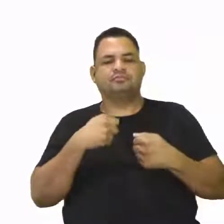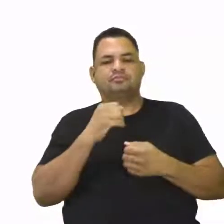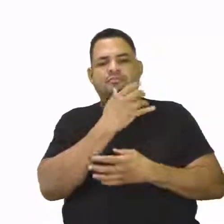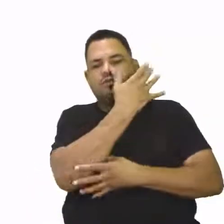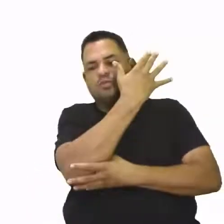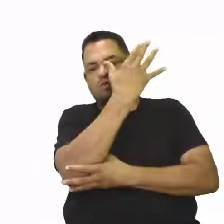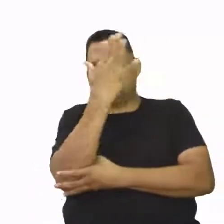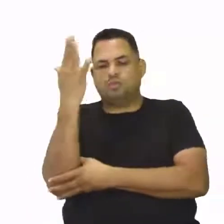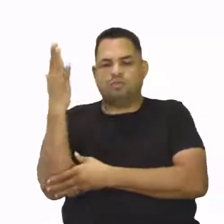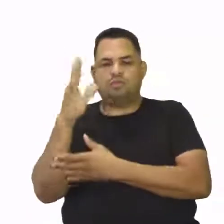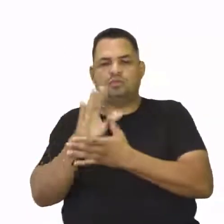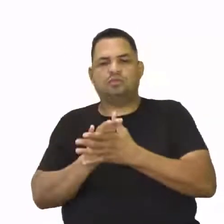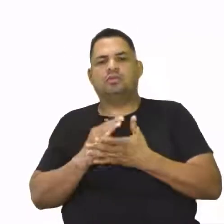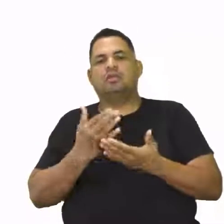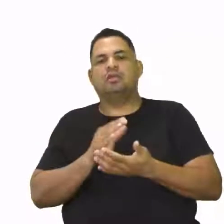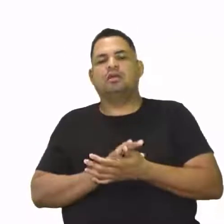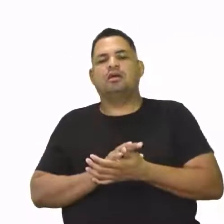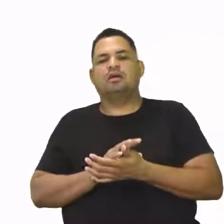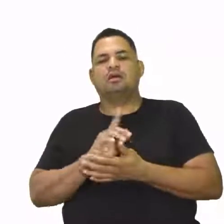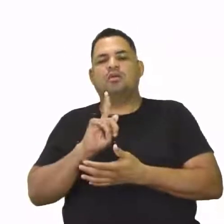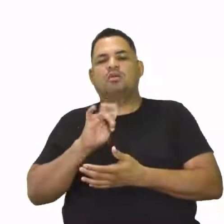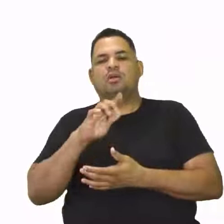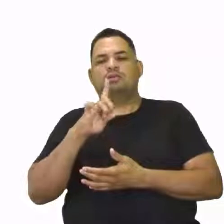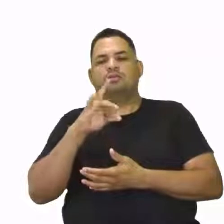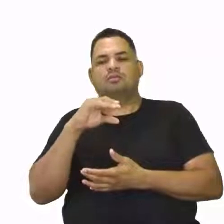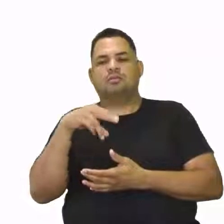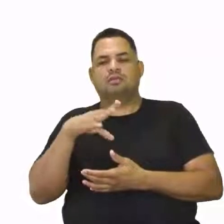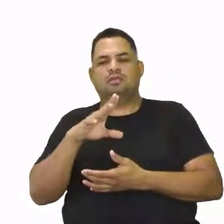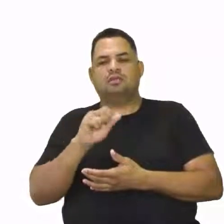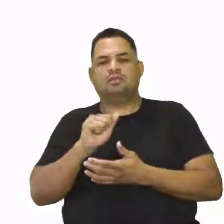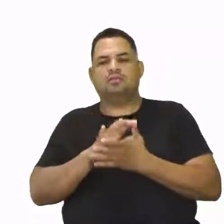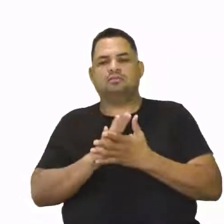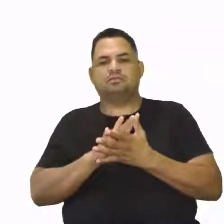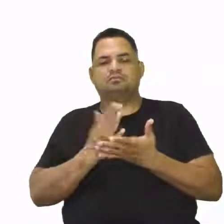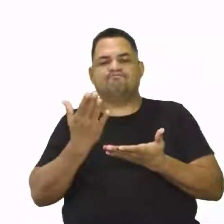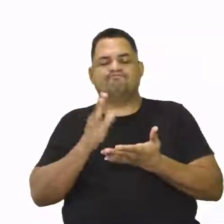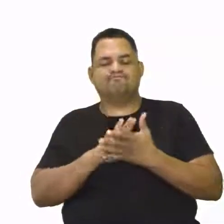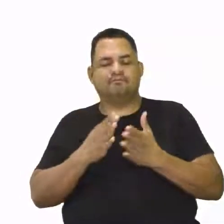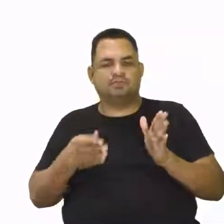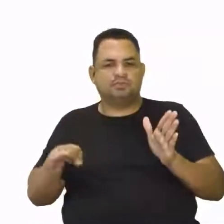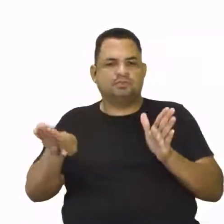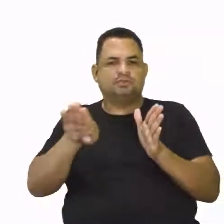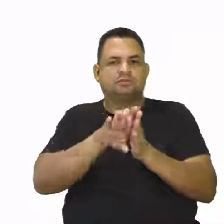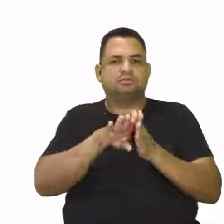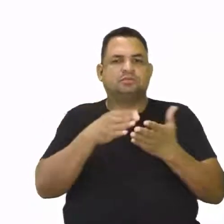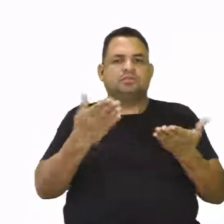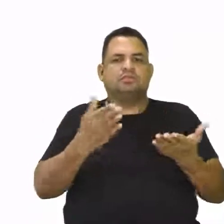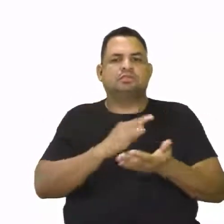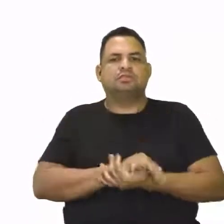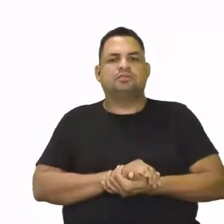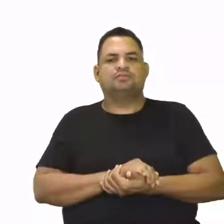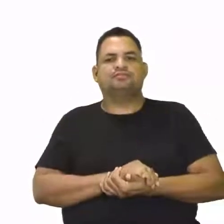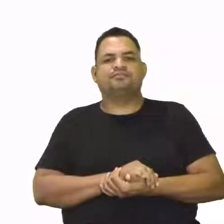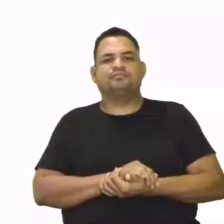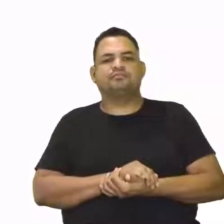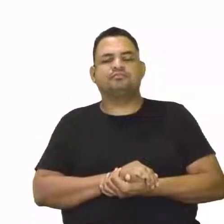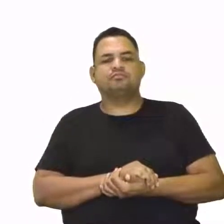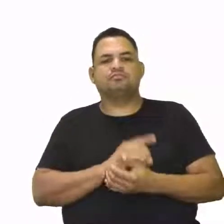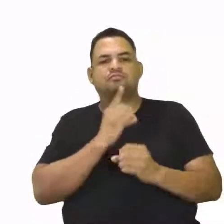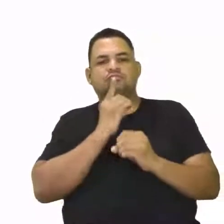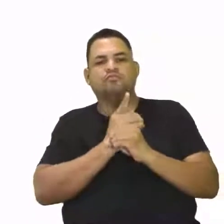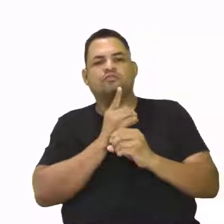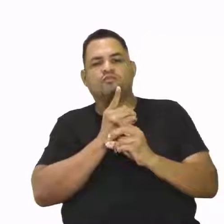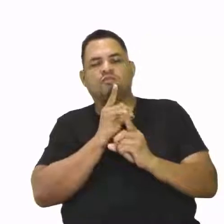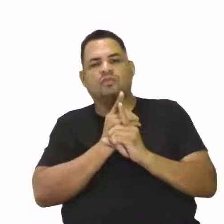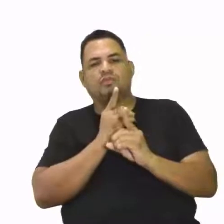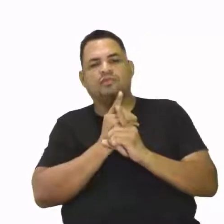na Guatemala, que ele havia se apressado, chegado. O que mais que eu tenho aí? Ele encontrou um